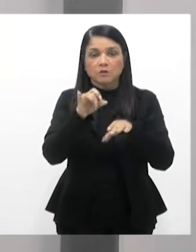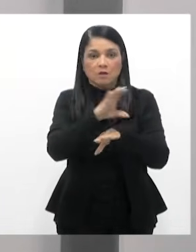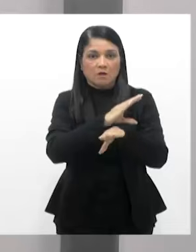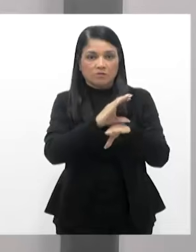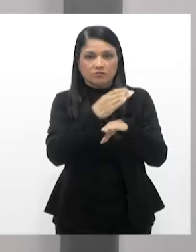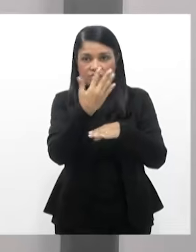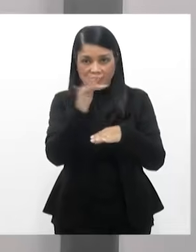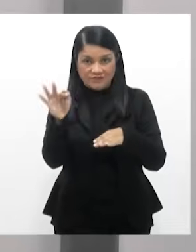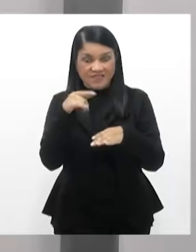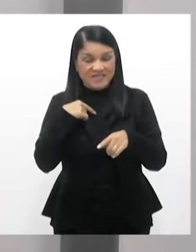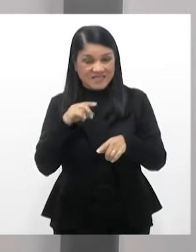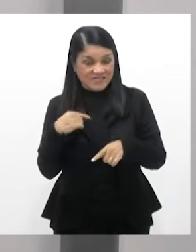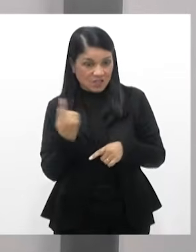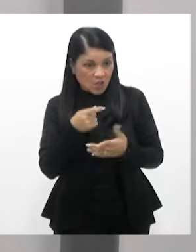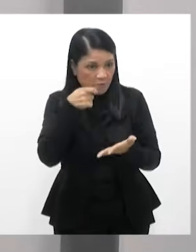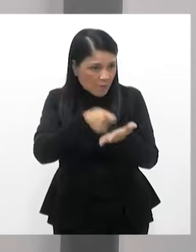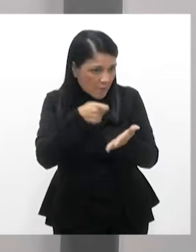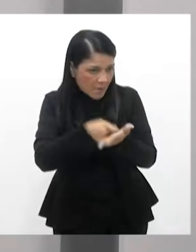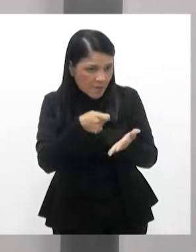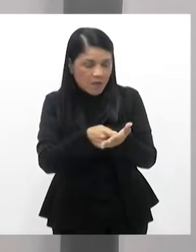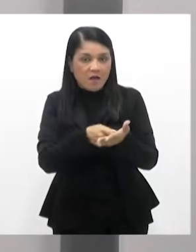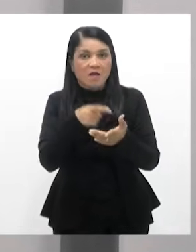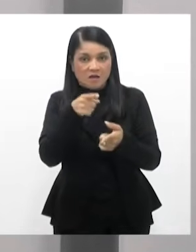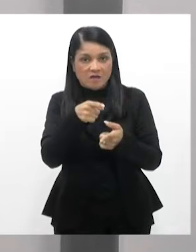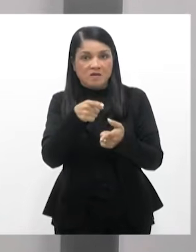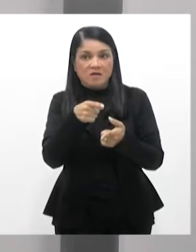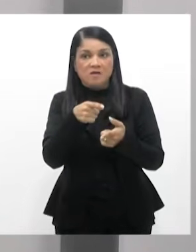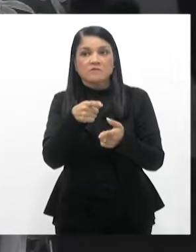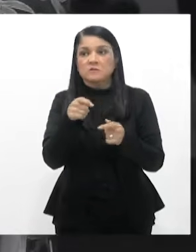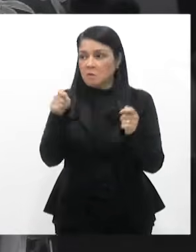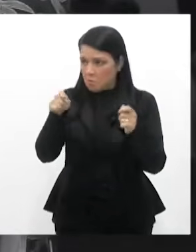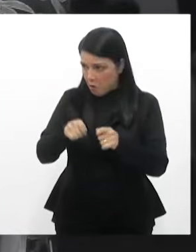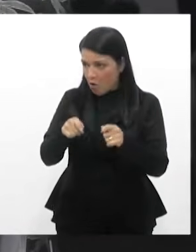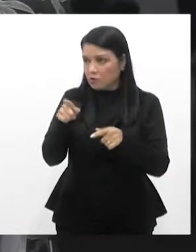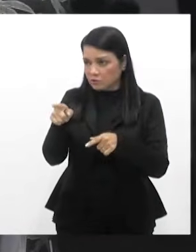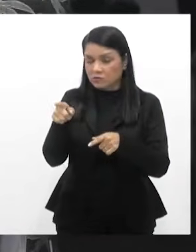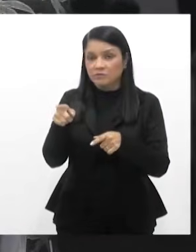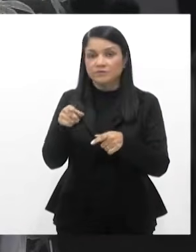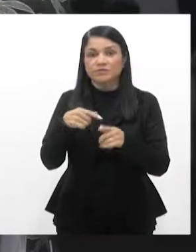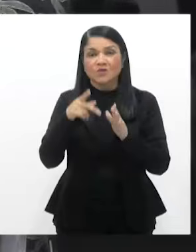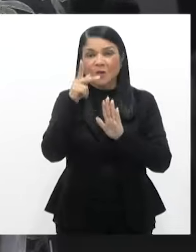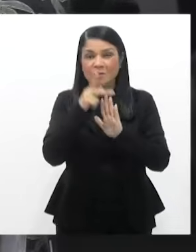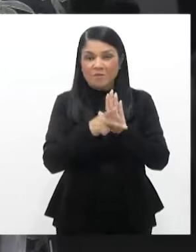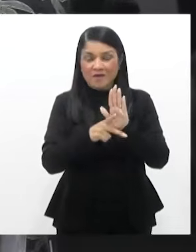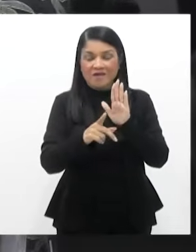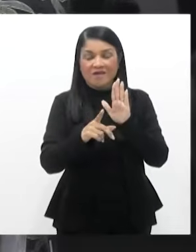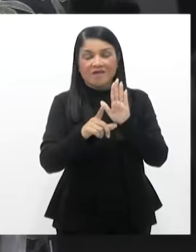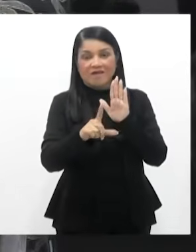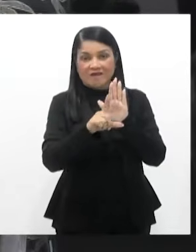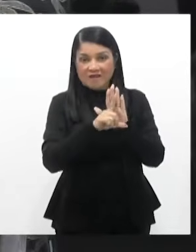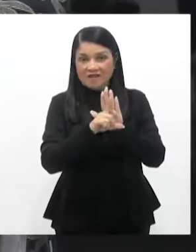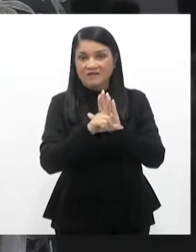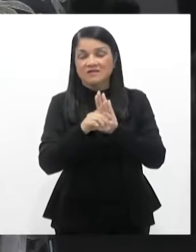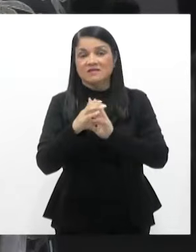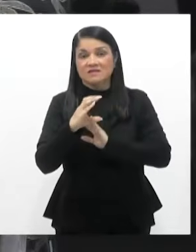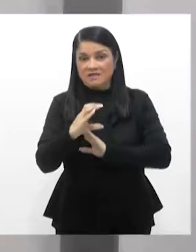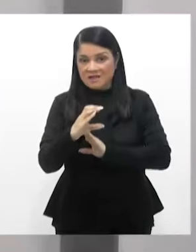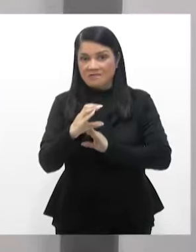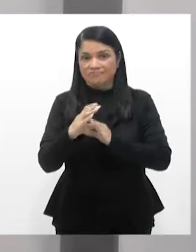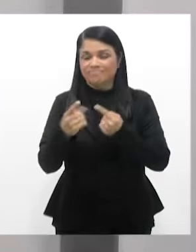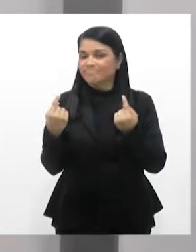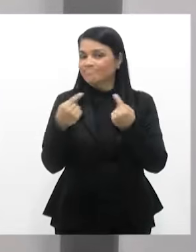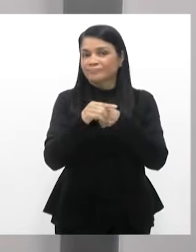exclusivamente a ferro e fogo esse ponto, que Vossa Excelência tem lógica de fazê-lo, o PLC já seria inconstitucional na essência, no nascituro,